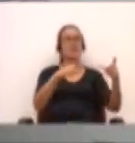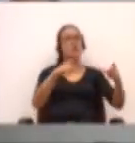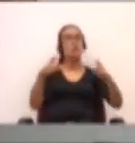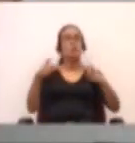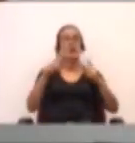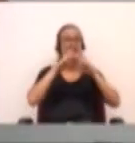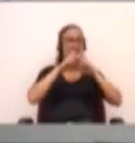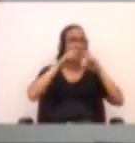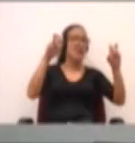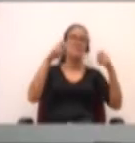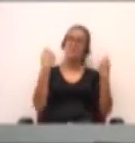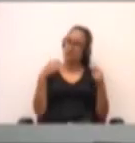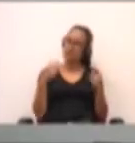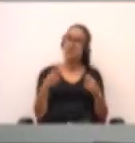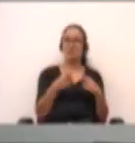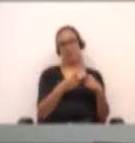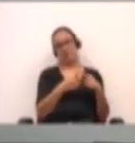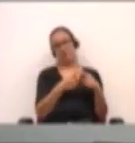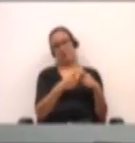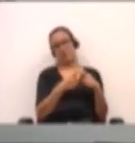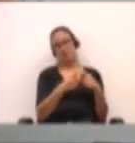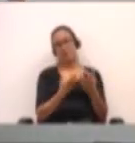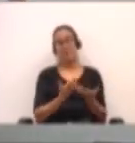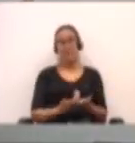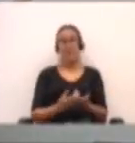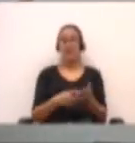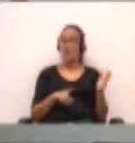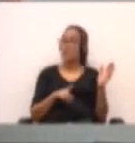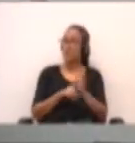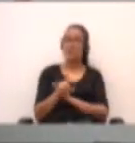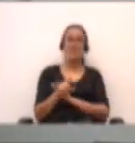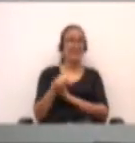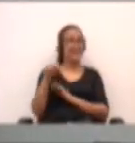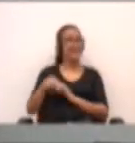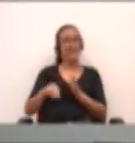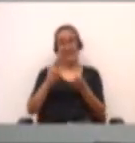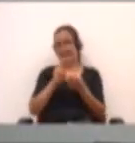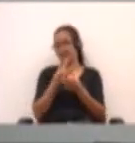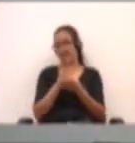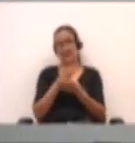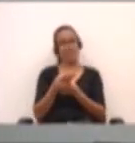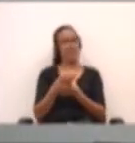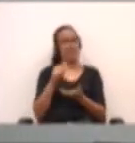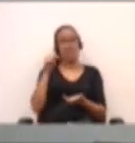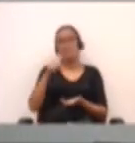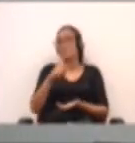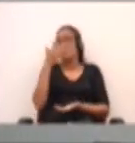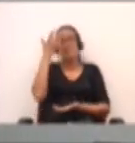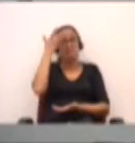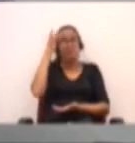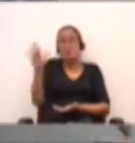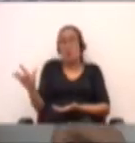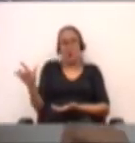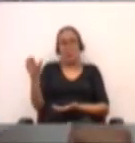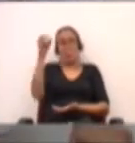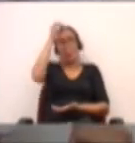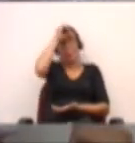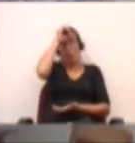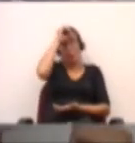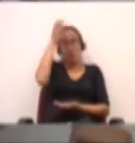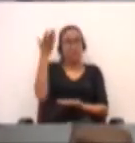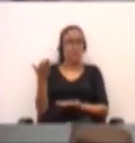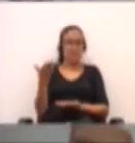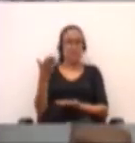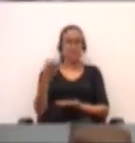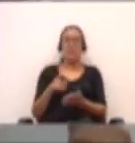Então, eu questiono que é uma forma que, infelizmente, a Câmara Municipal não está sabendo do que está acontecendo. Eu perguntei